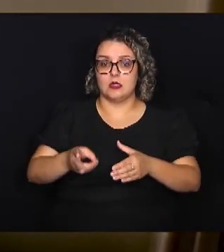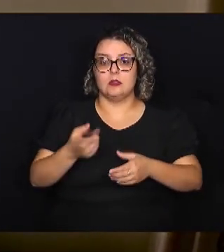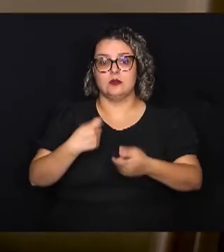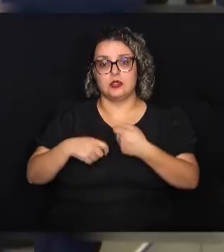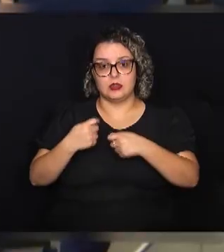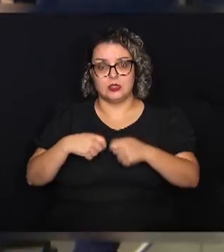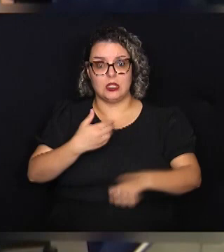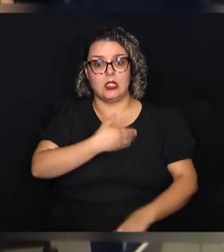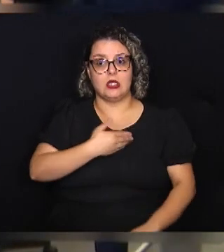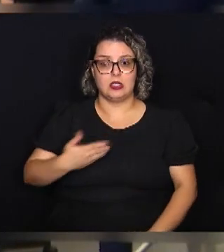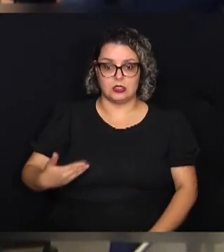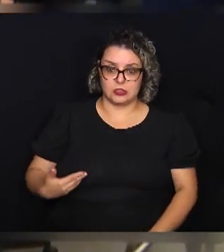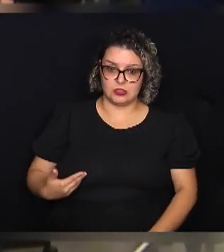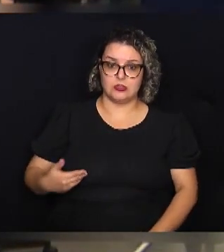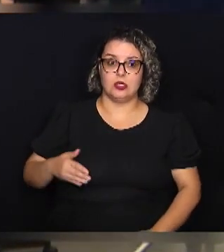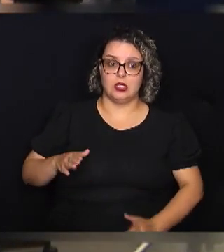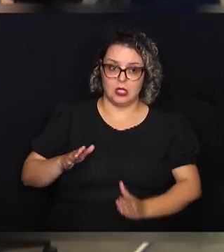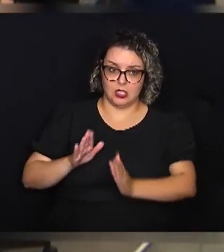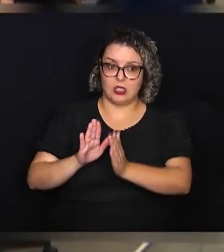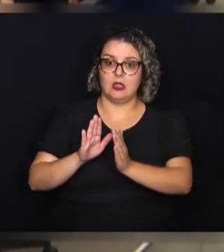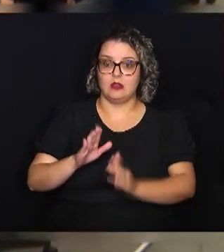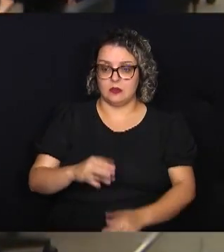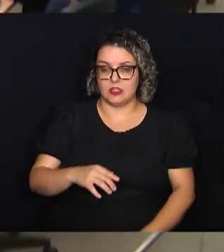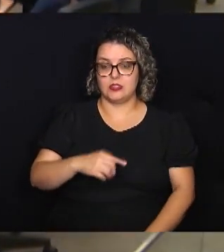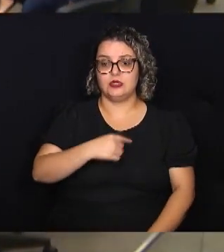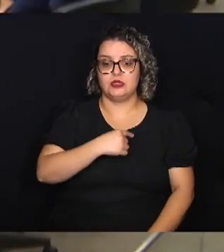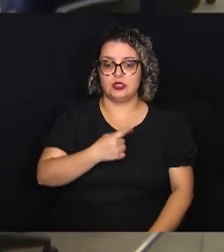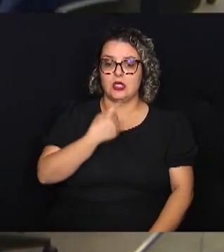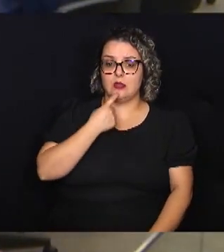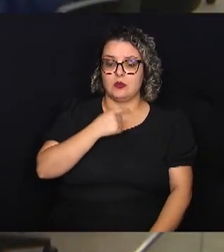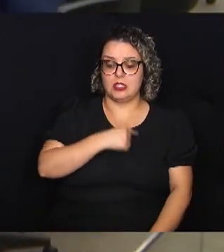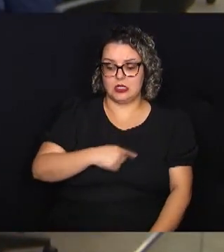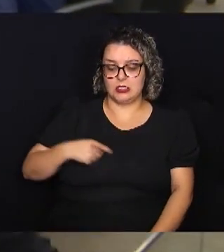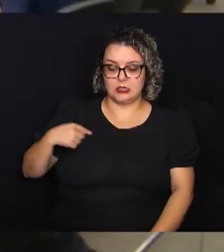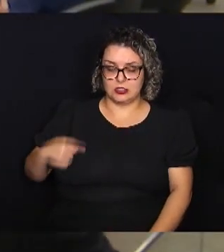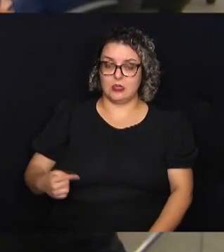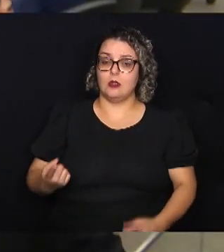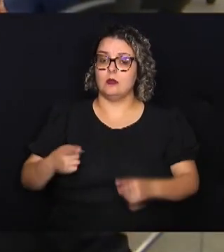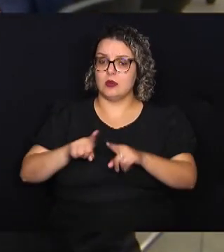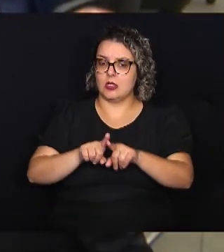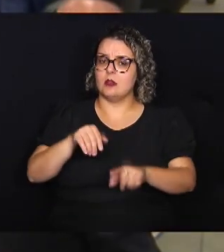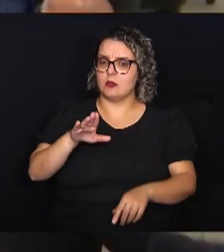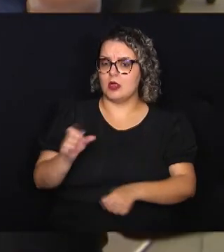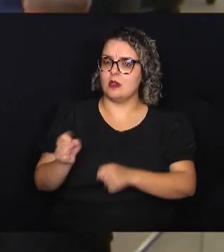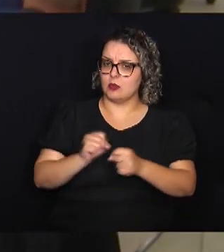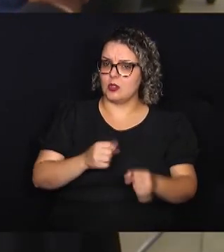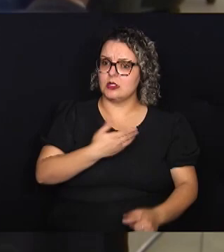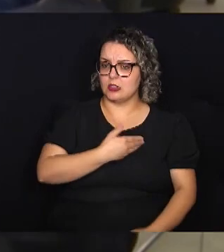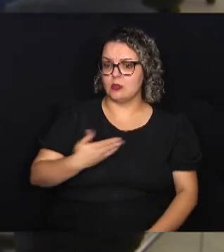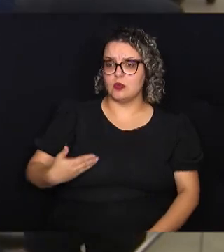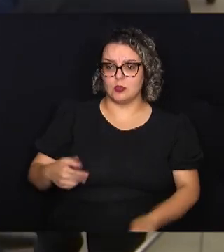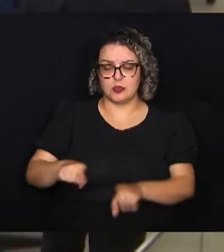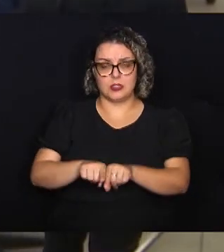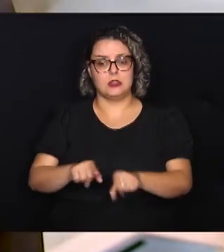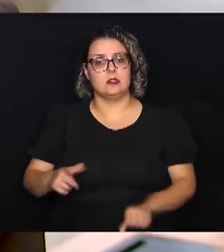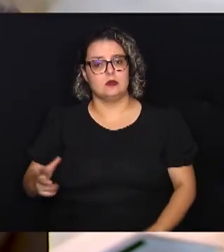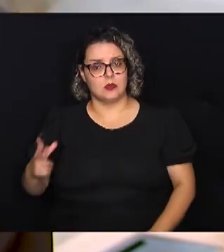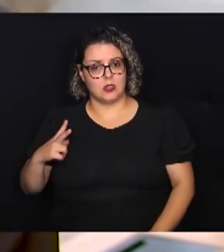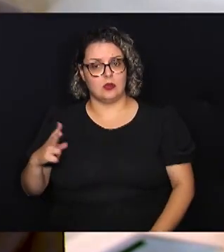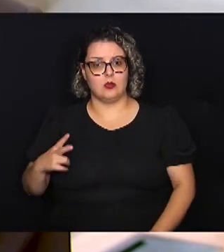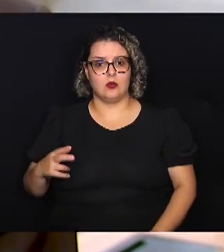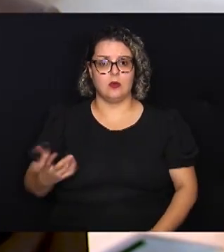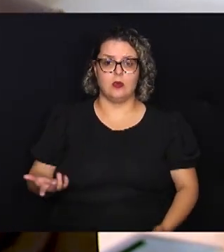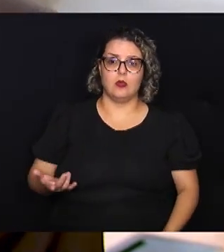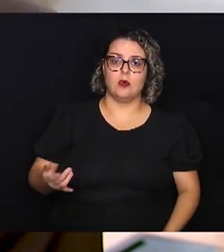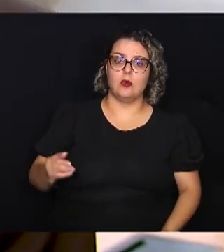Administração Pública, a Frente Campinas China vai propor mais parcerias entre o poder público e privado com o capital chinês.